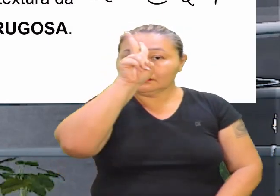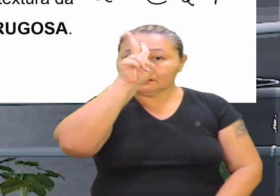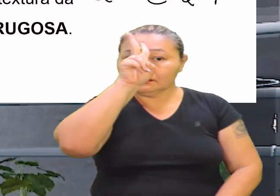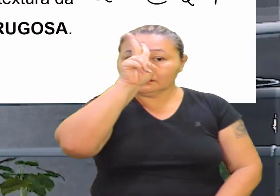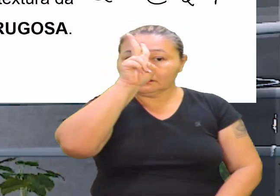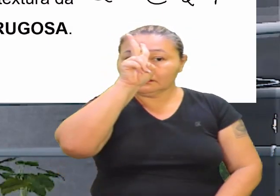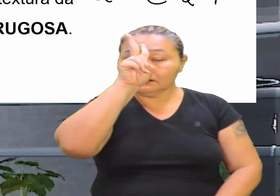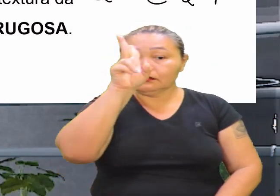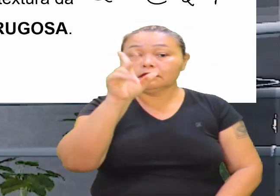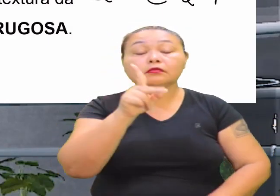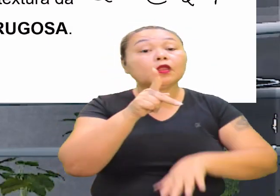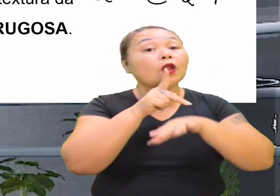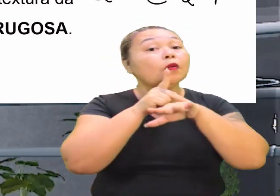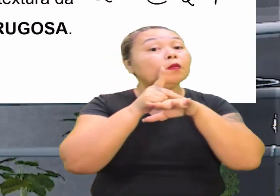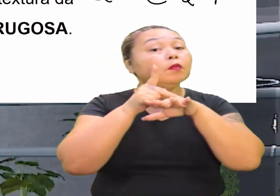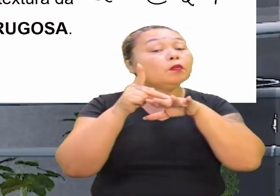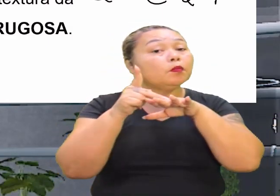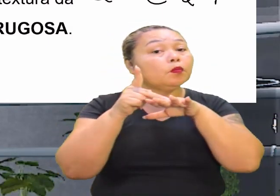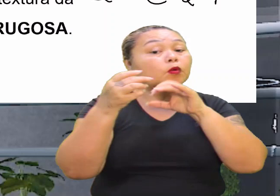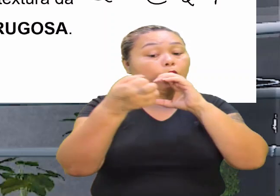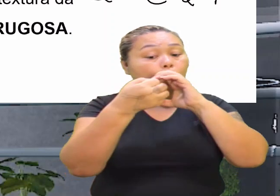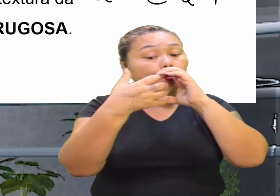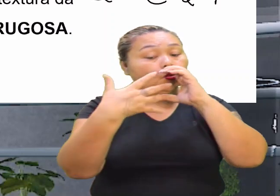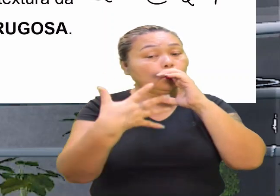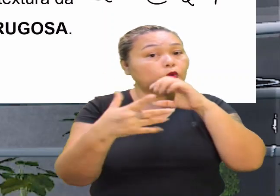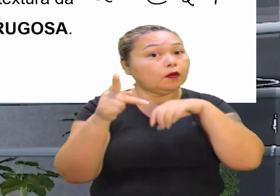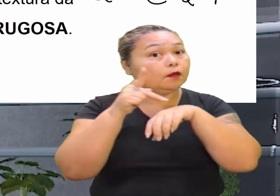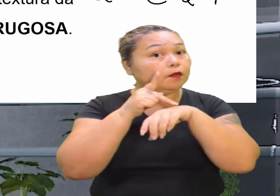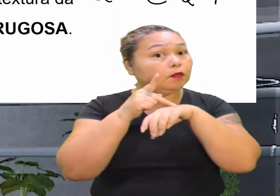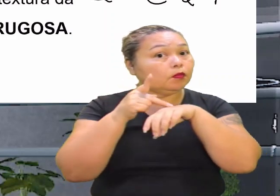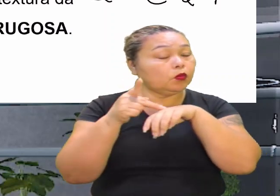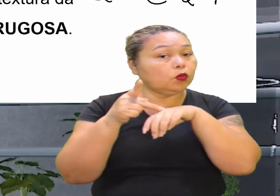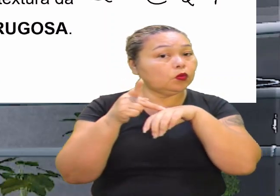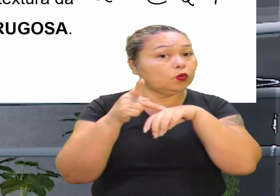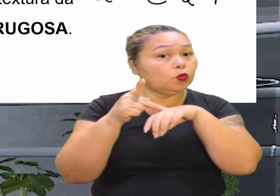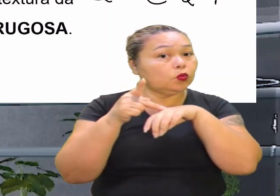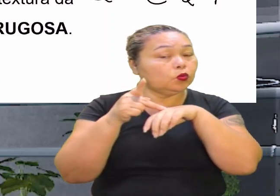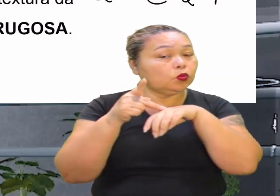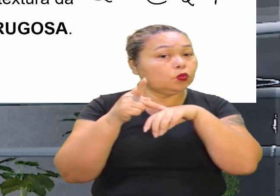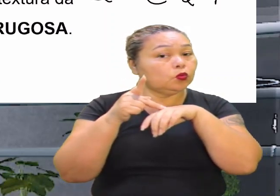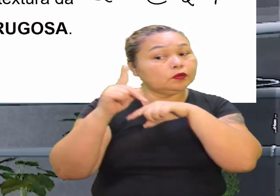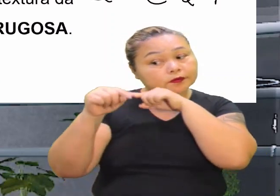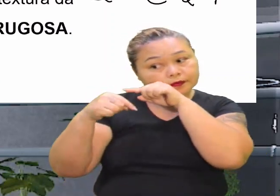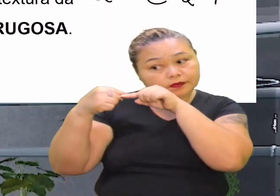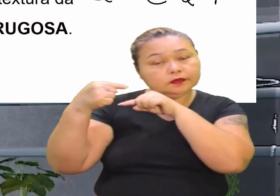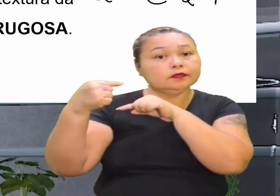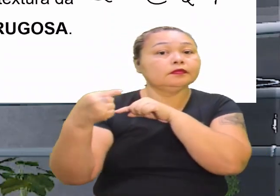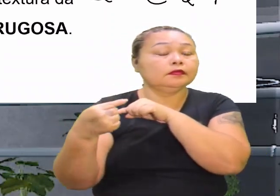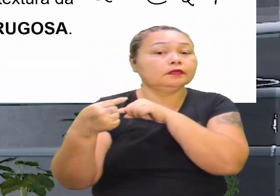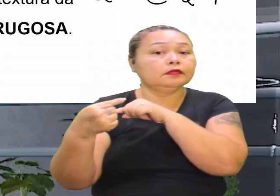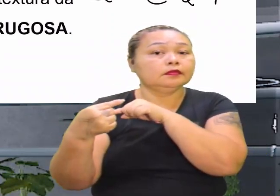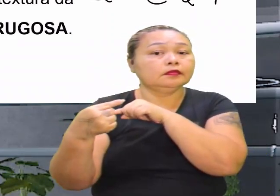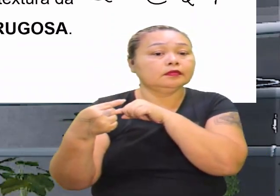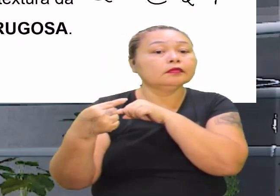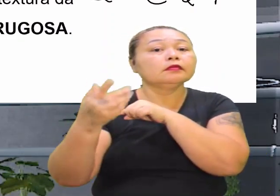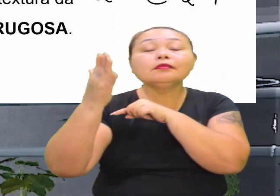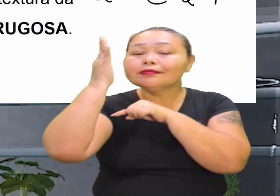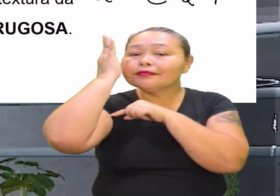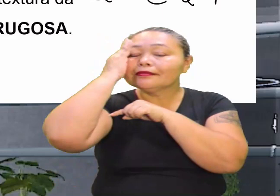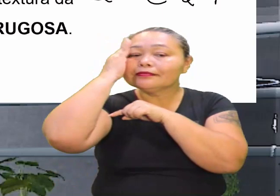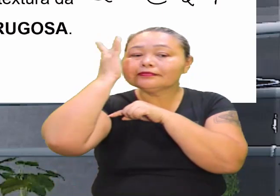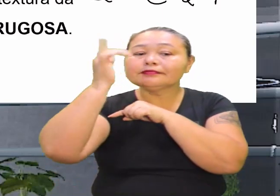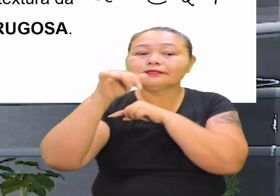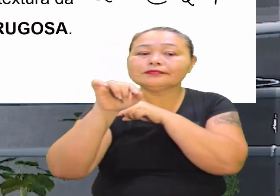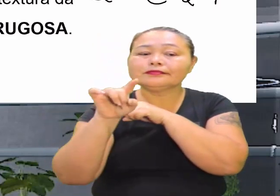trabalhar com puros, caráter puro, tá bom? Depois, eu sei que vocês estão falando